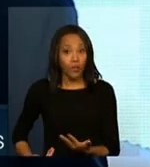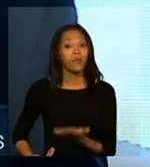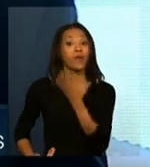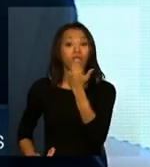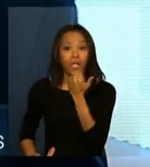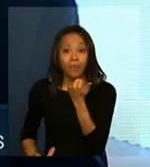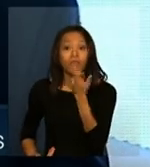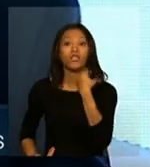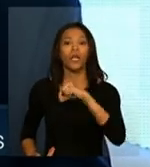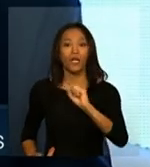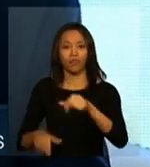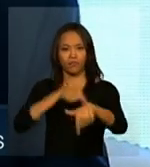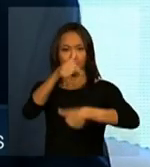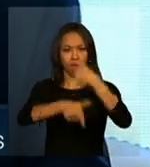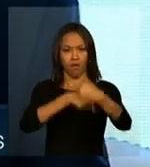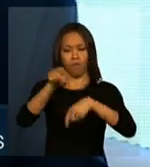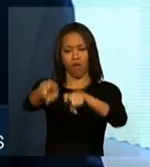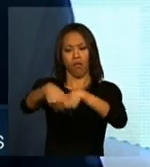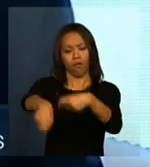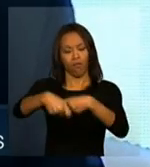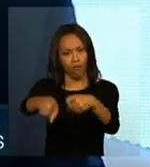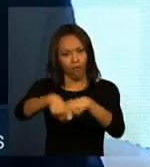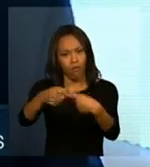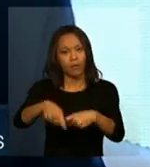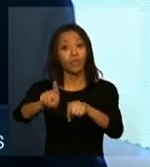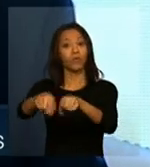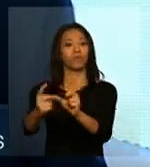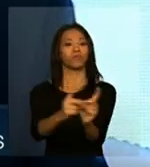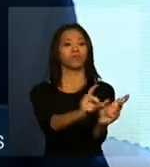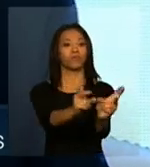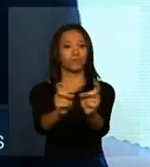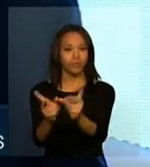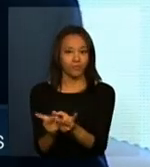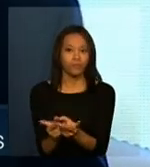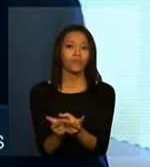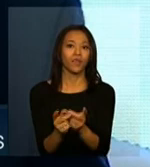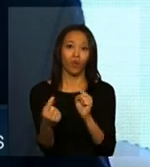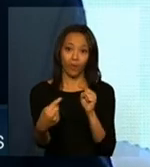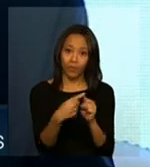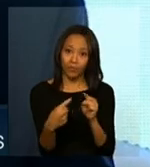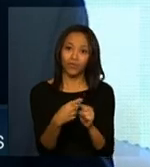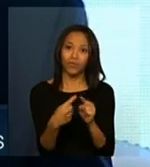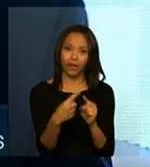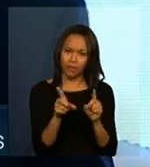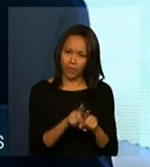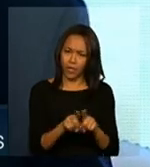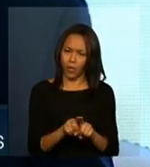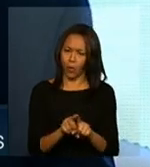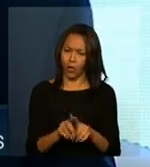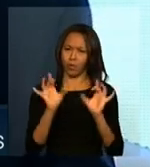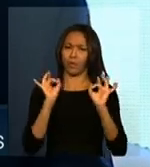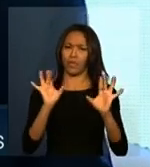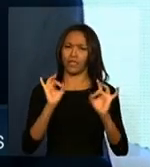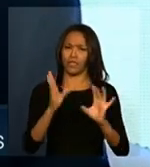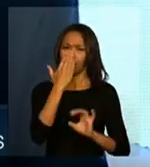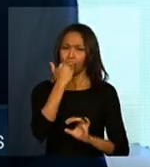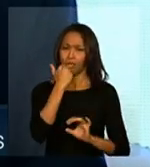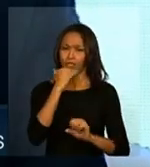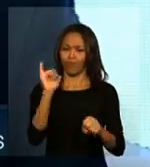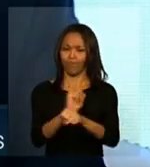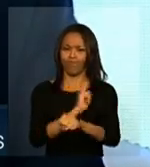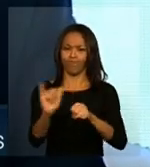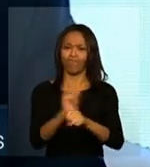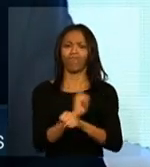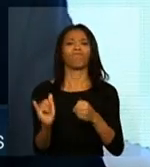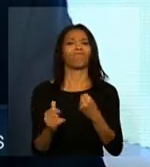comercialização, de acesso à comercialização dos produtos da agricultura familiar, combinado com a segurança alimentar e nutricional, de outros programas que